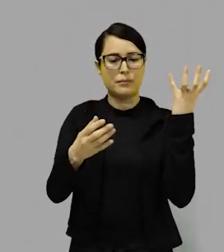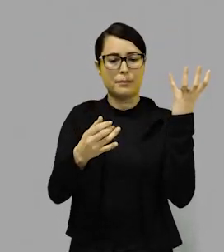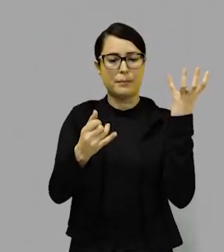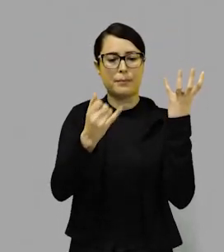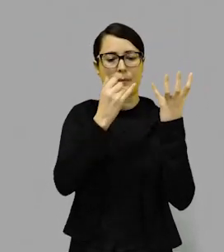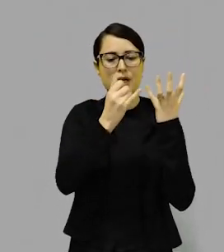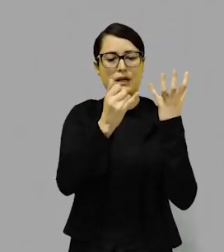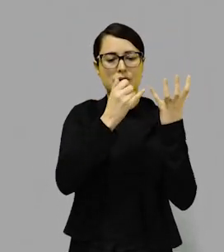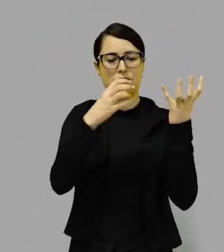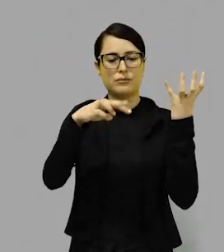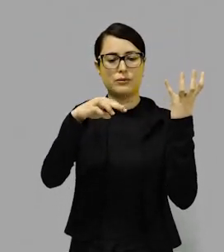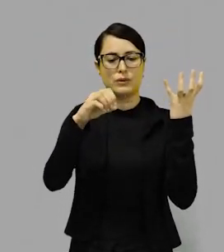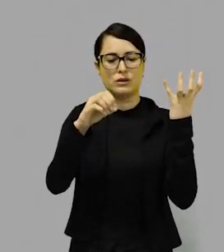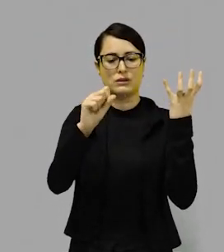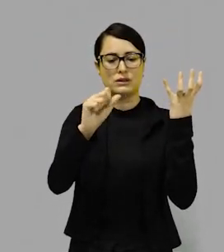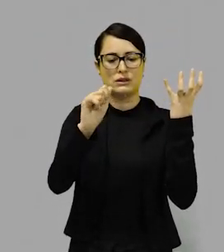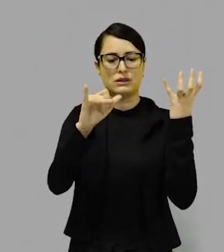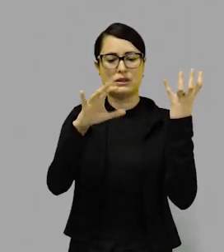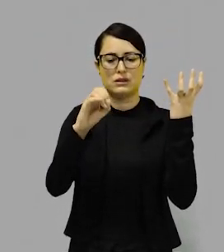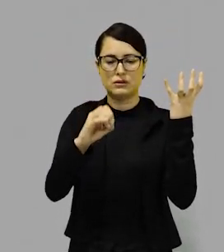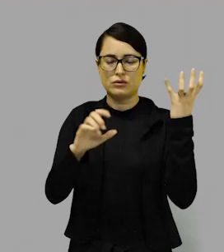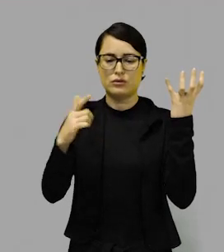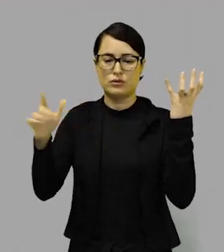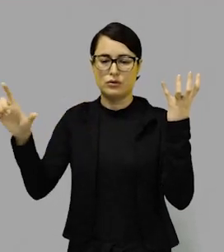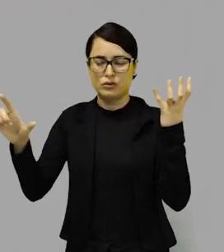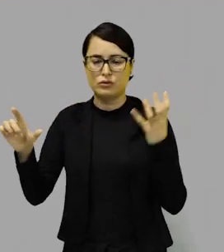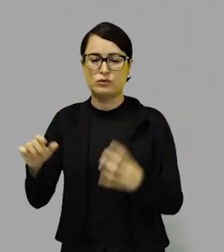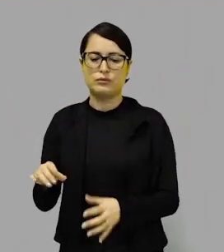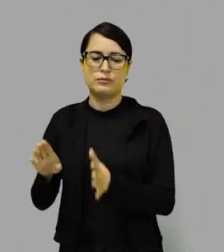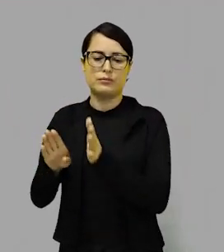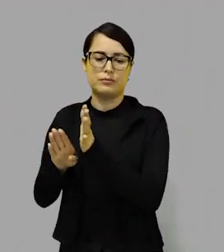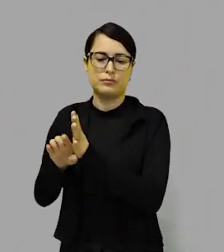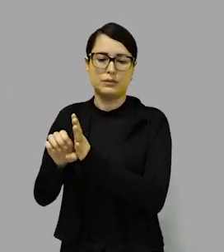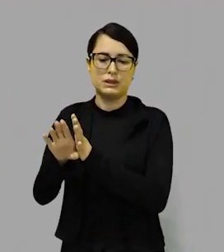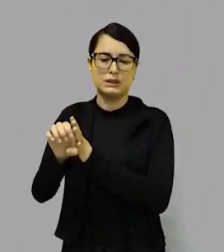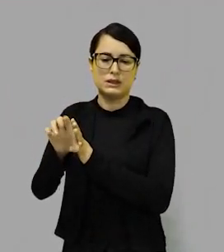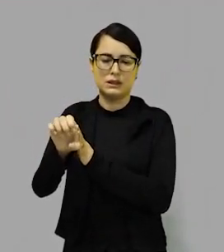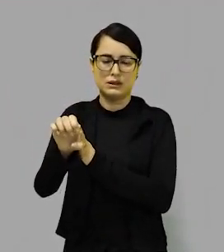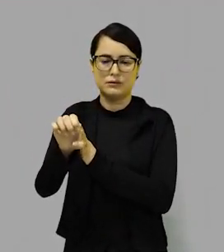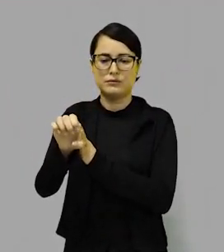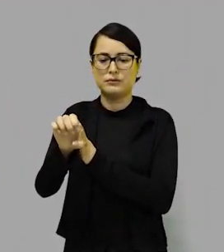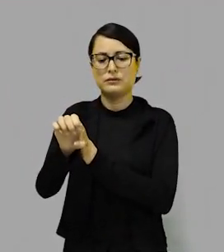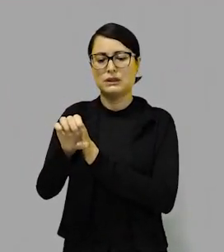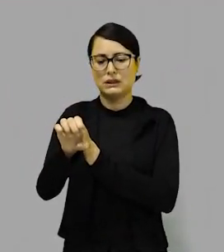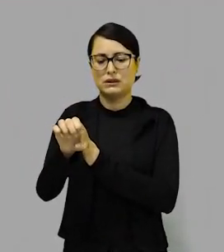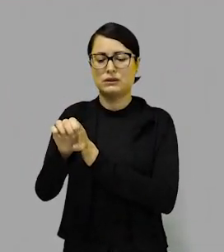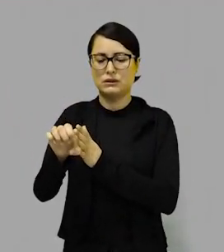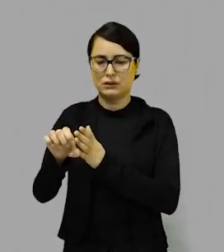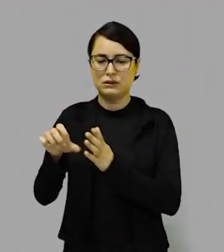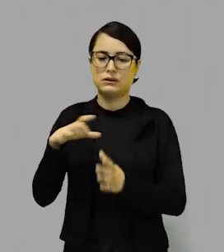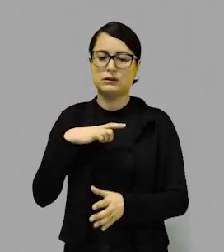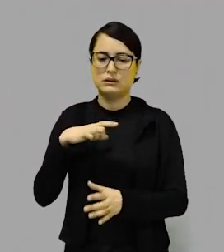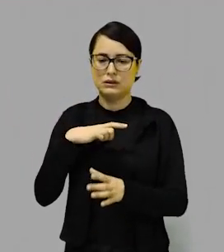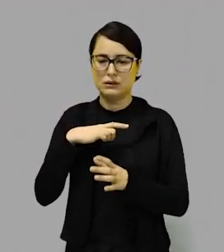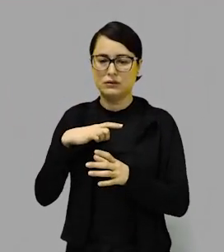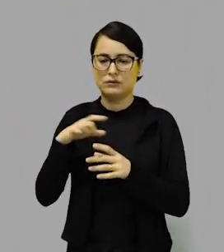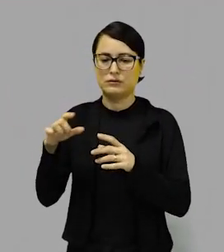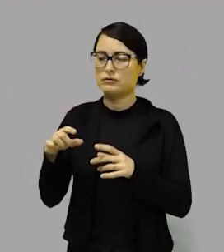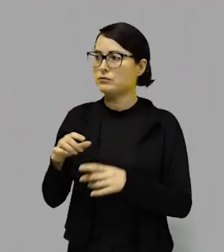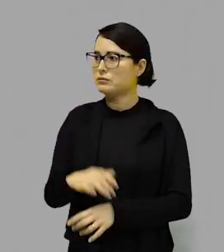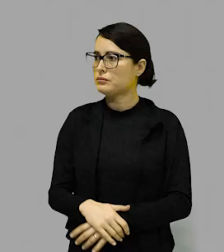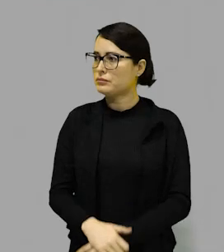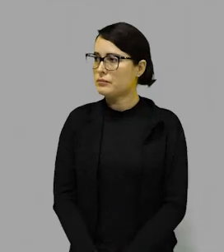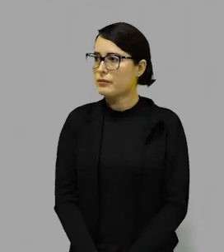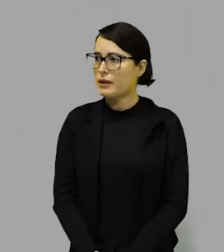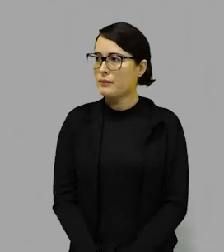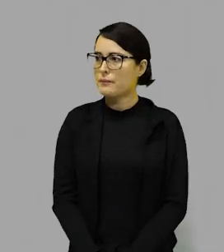um vírus. Ok? Tem outro tipo de vírus, que é o bacteriófago. Olha aqui, ó, ele tem uma cápsula de